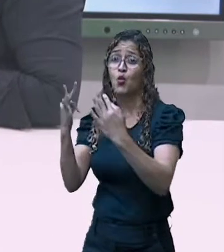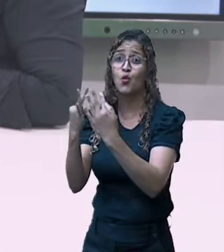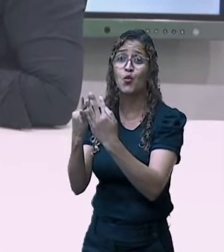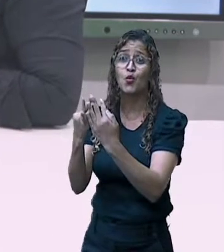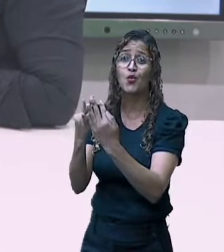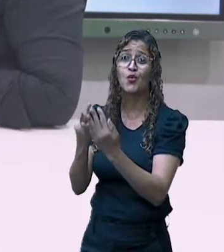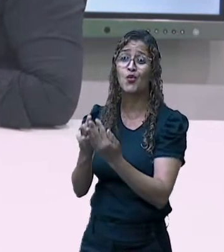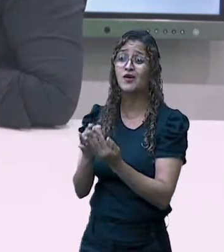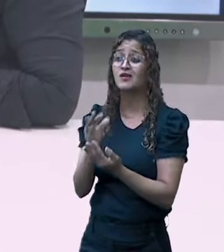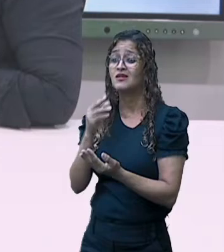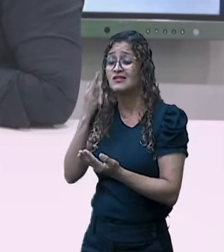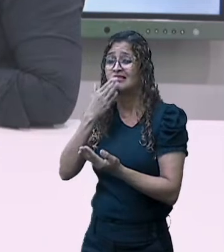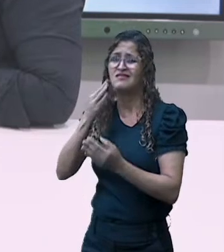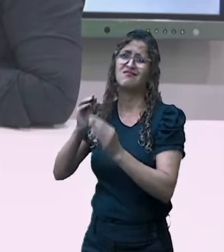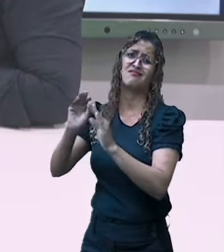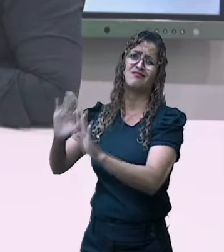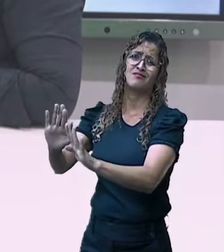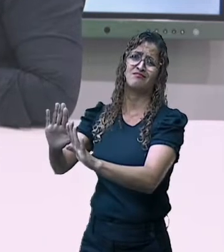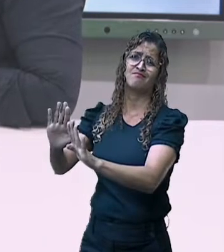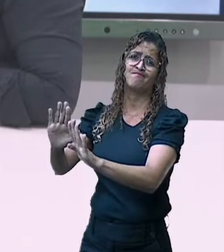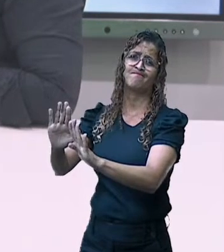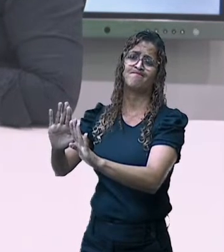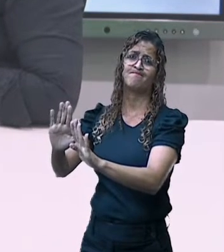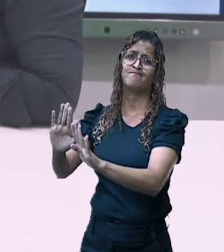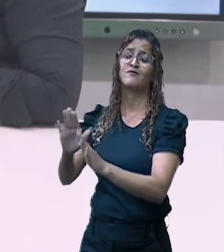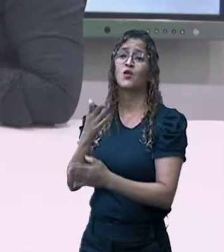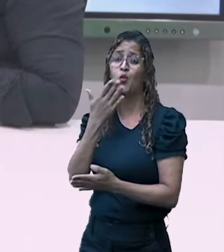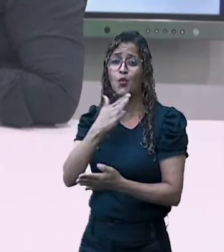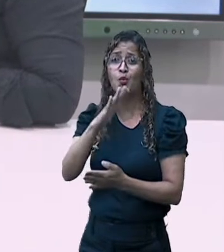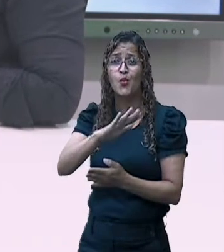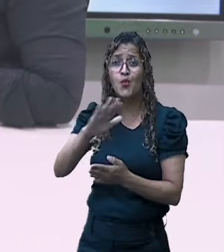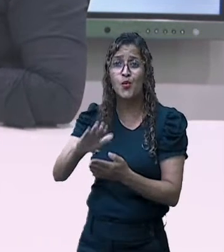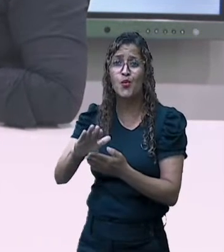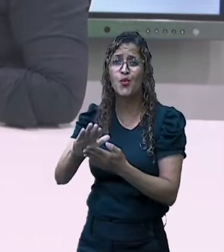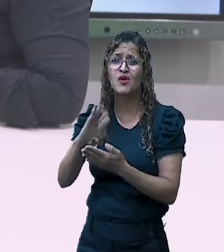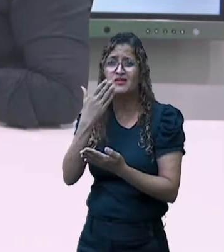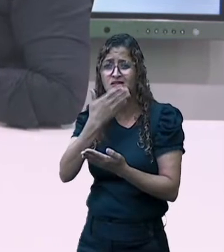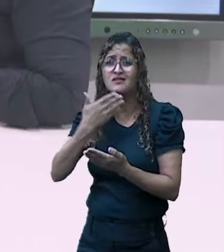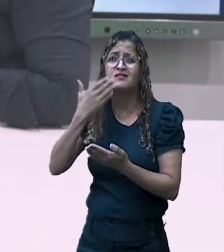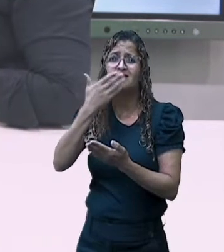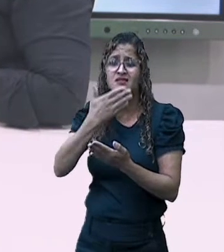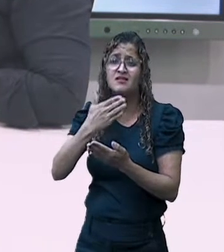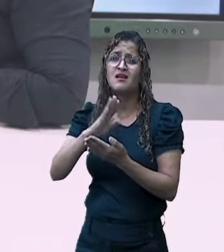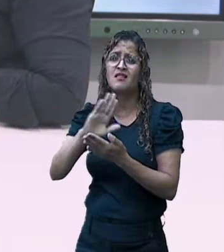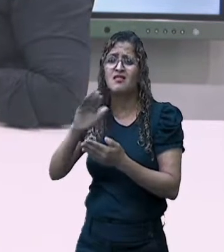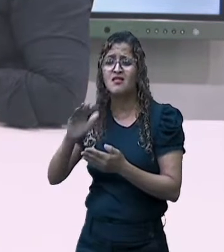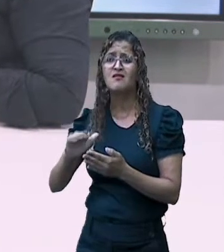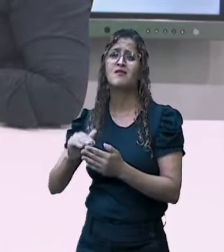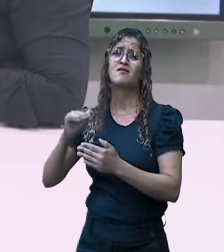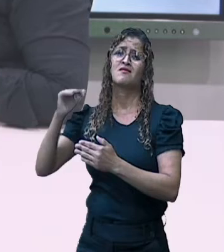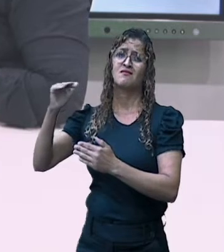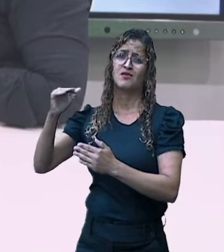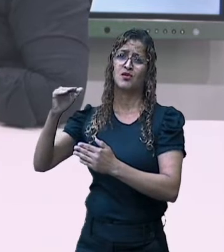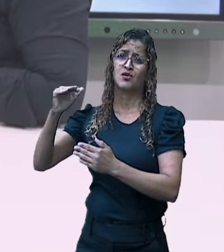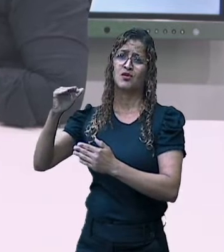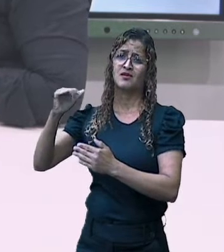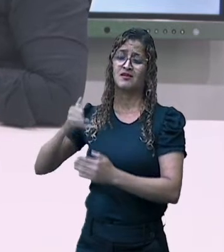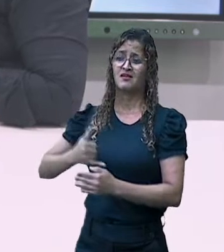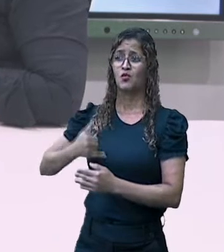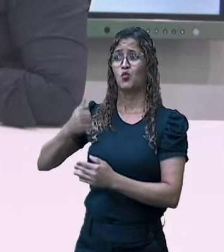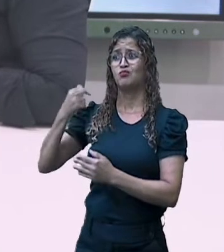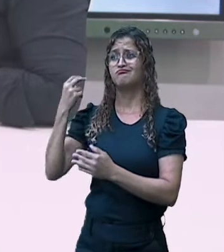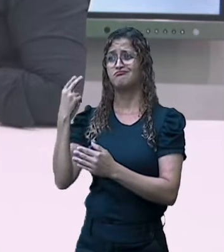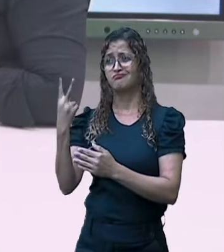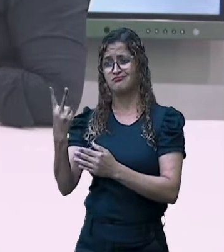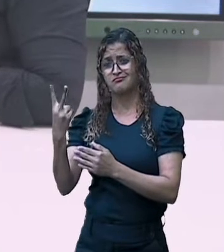não oferecer o açúcar. O ideal é que a criança não experimente o açúcar até os 2 anos de idade. Então,